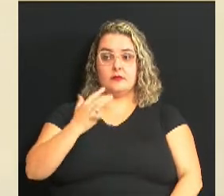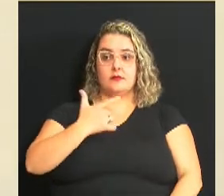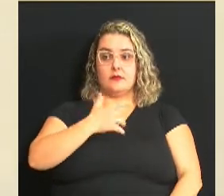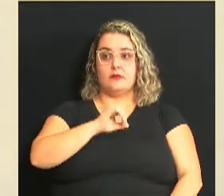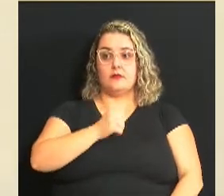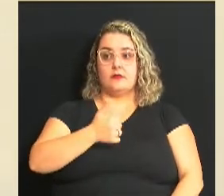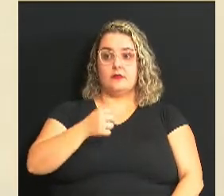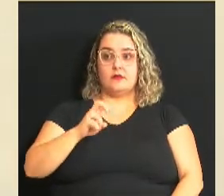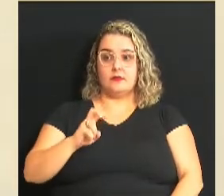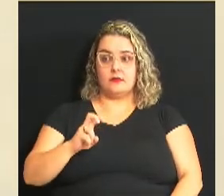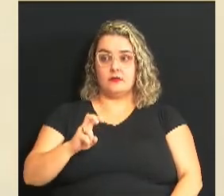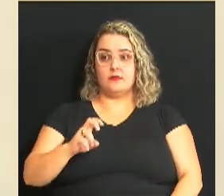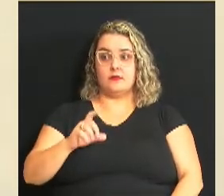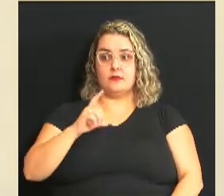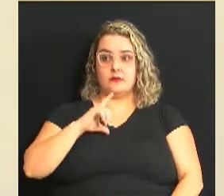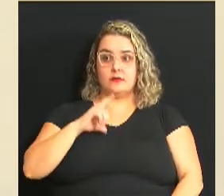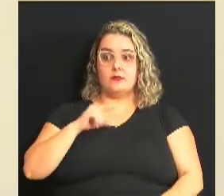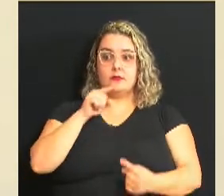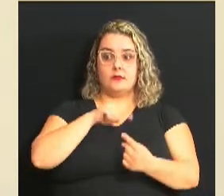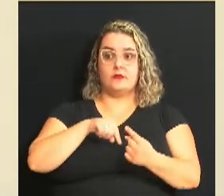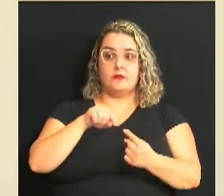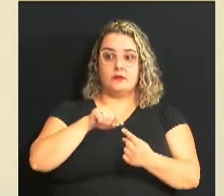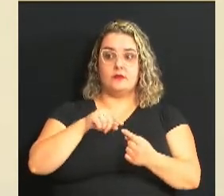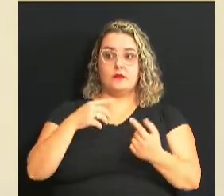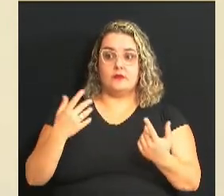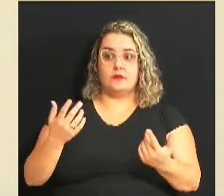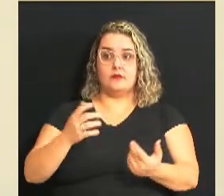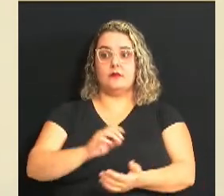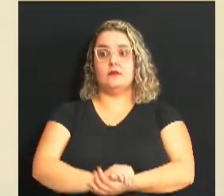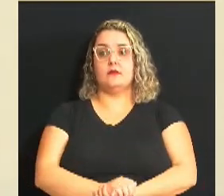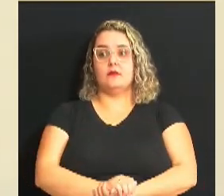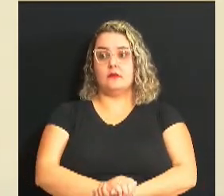a gente tinha um objetivo de